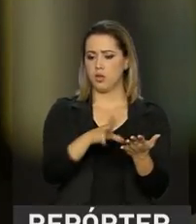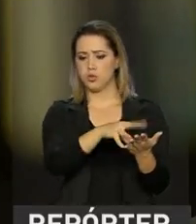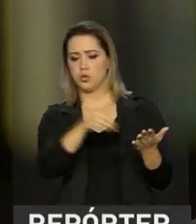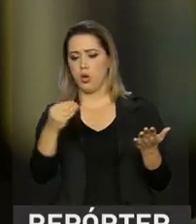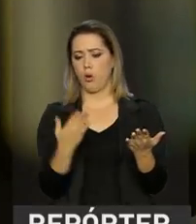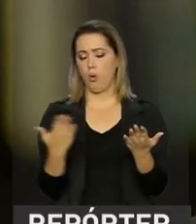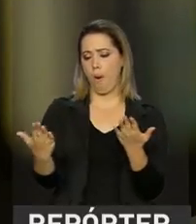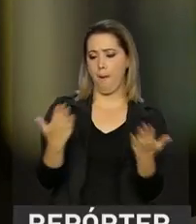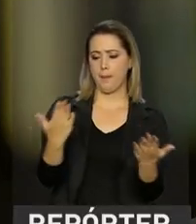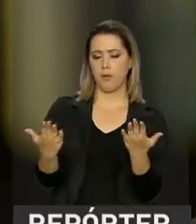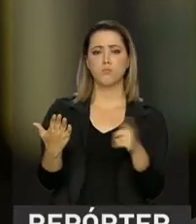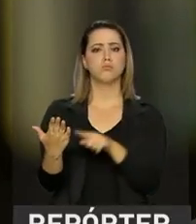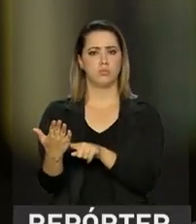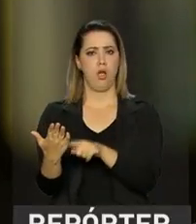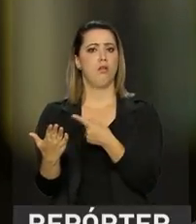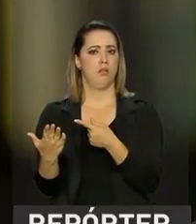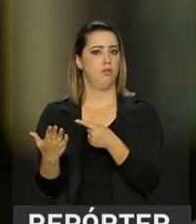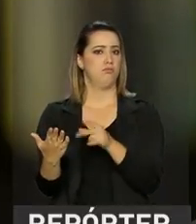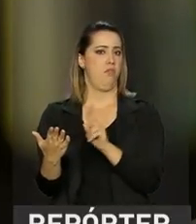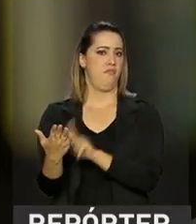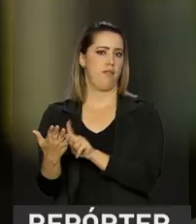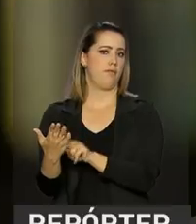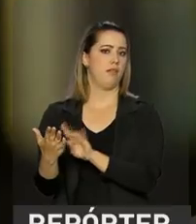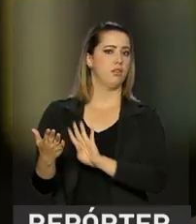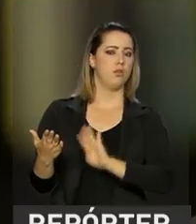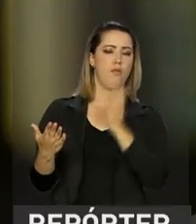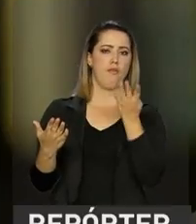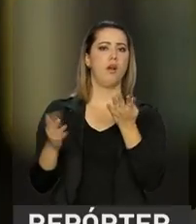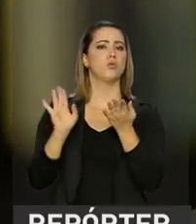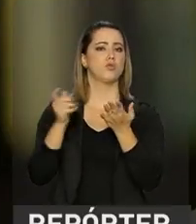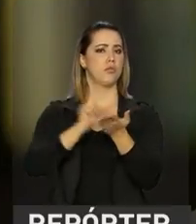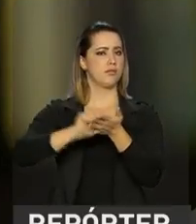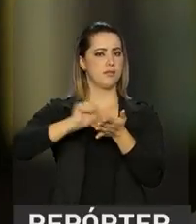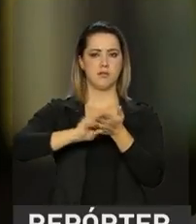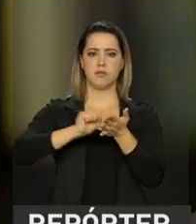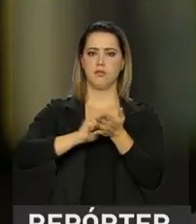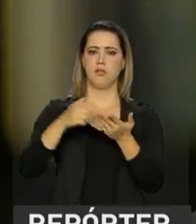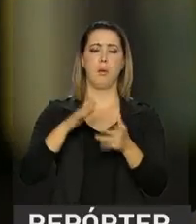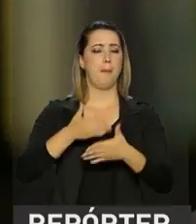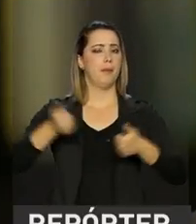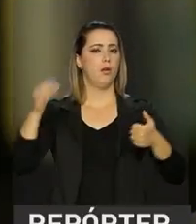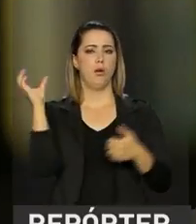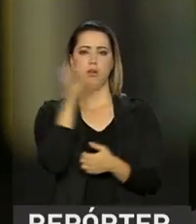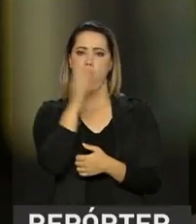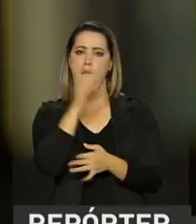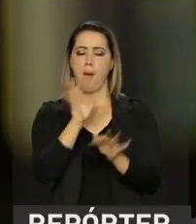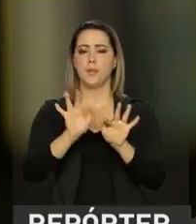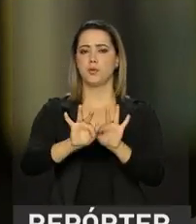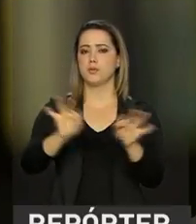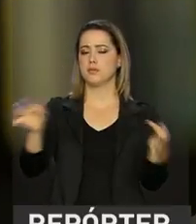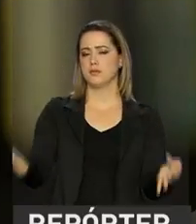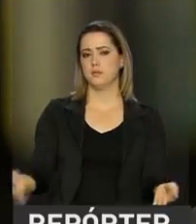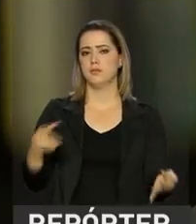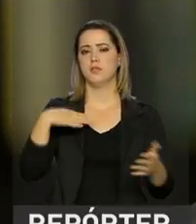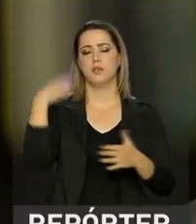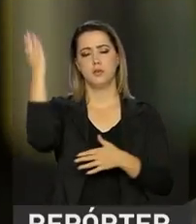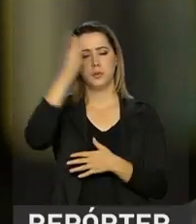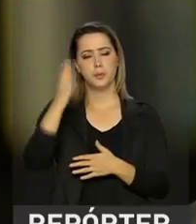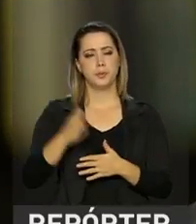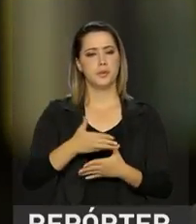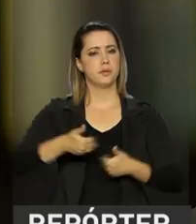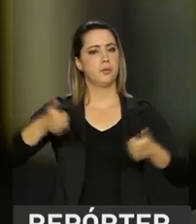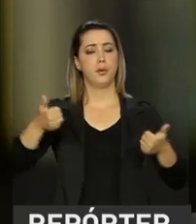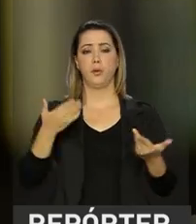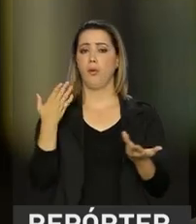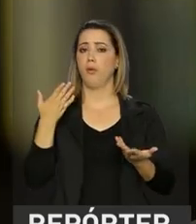confere com o original e tem a tramitação. Com isso, nós temos rapidez, simplificação e fazendo o Brasil ficar mais